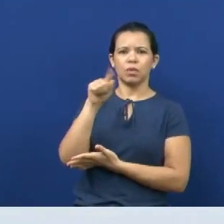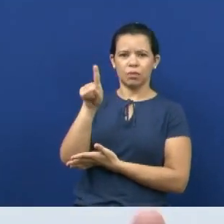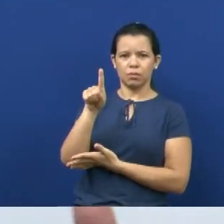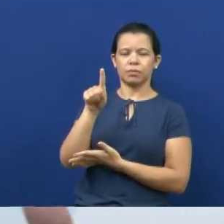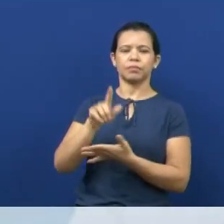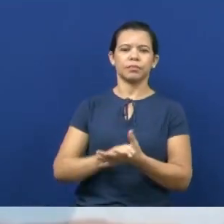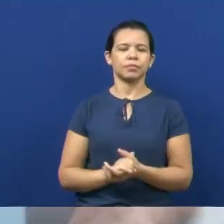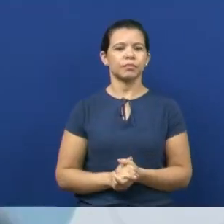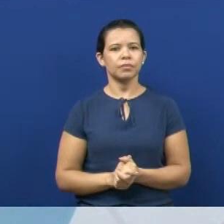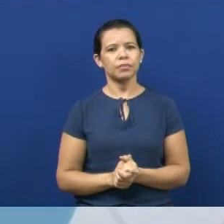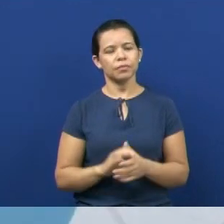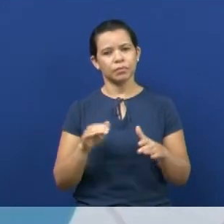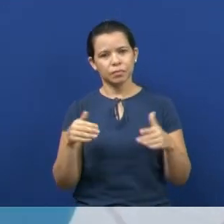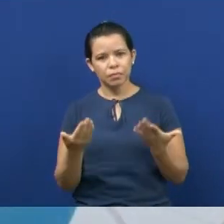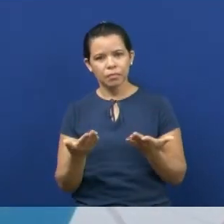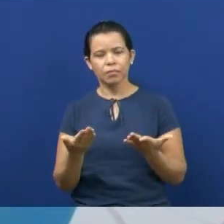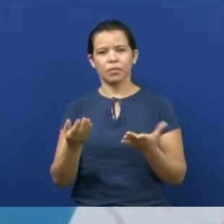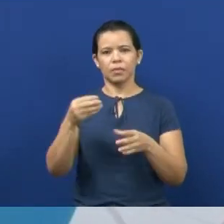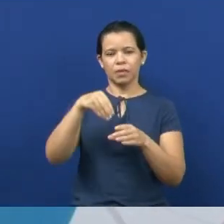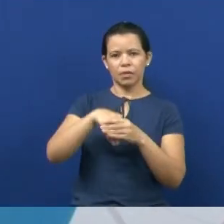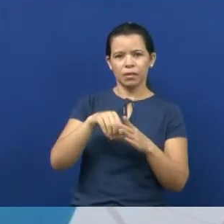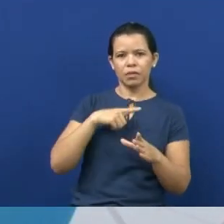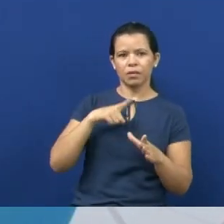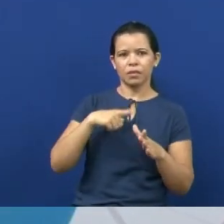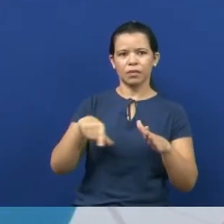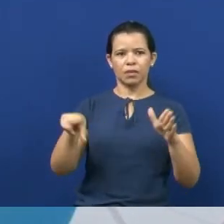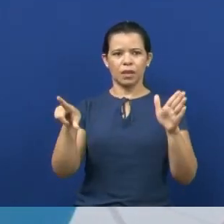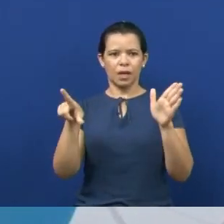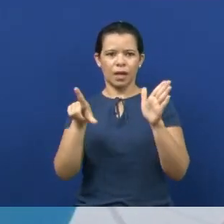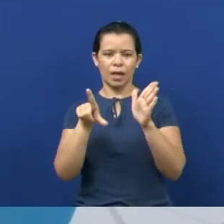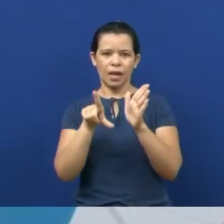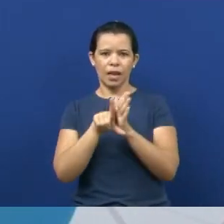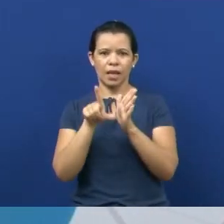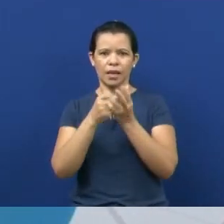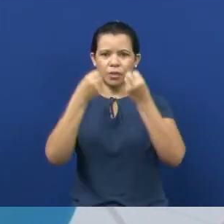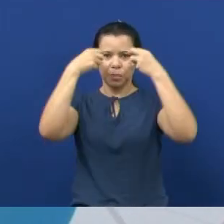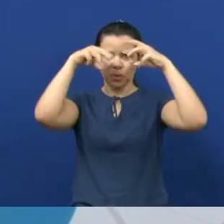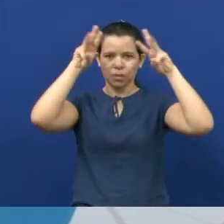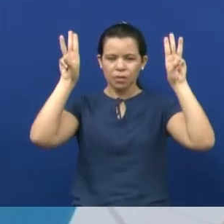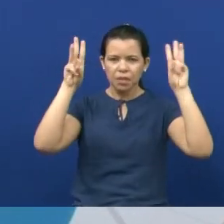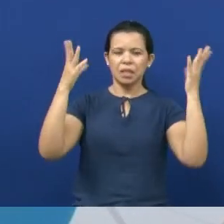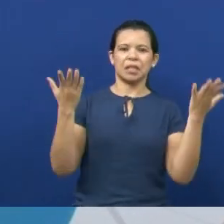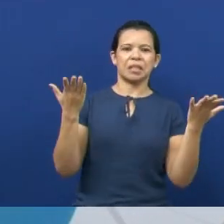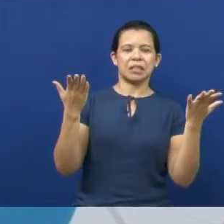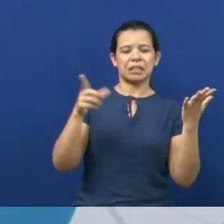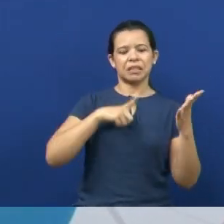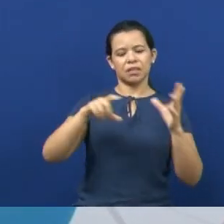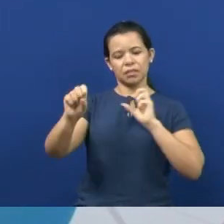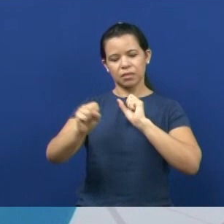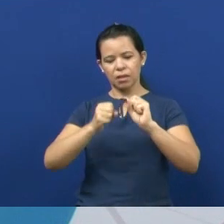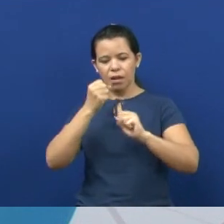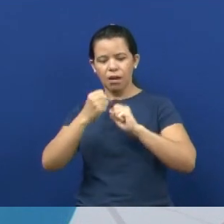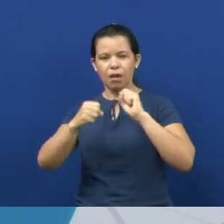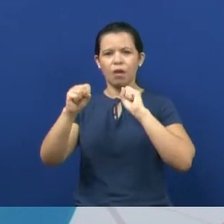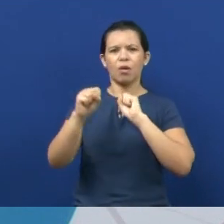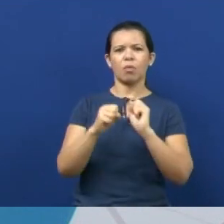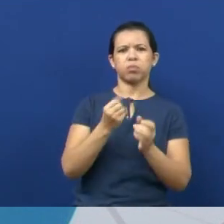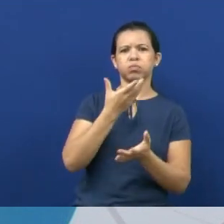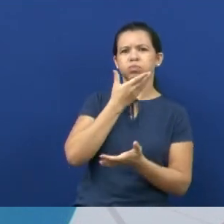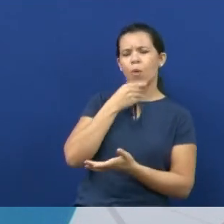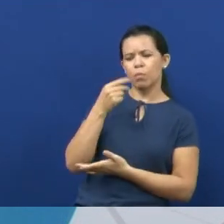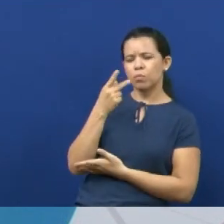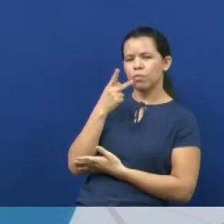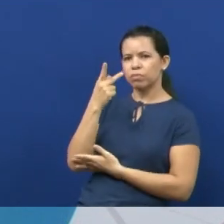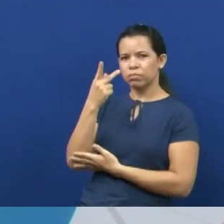tem a lei de Moisés, ela vai ter os salmos, os profetas, né? E também vamos ter